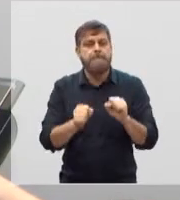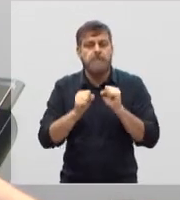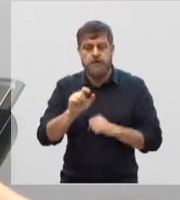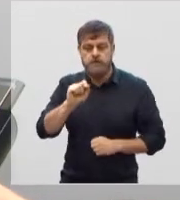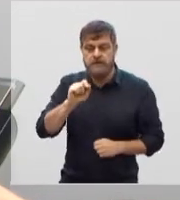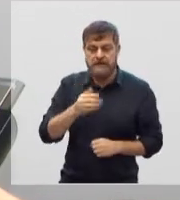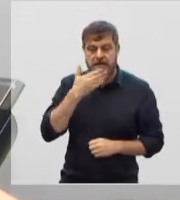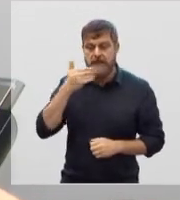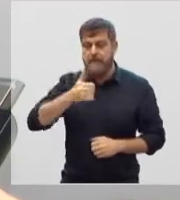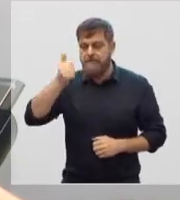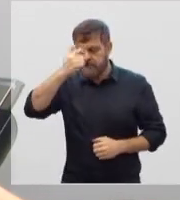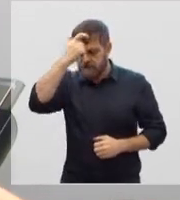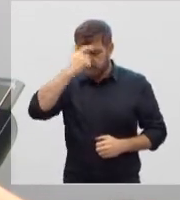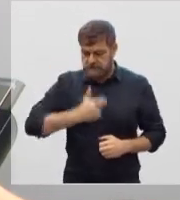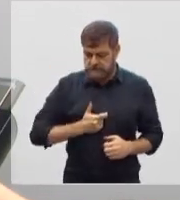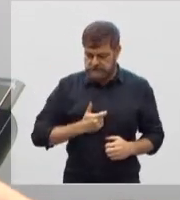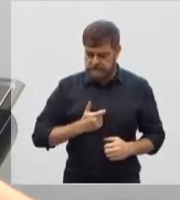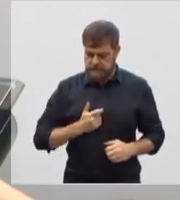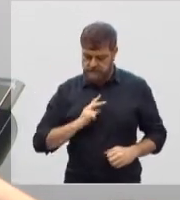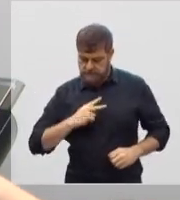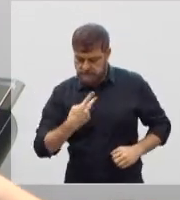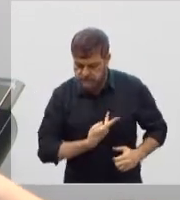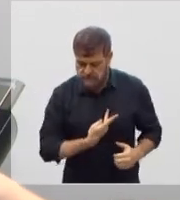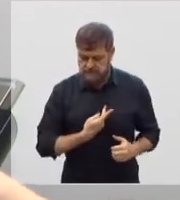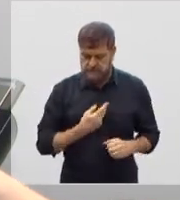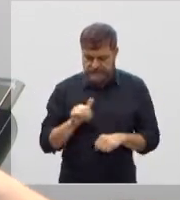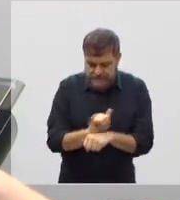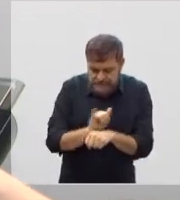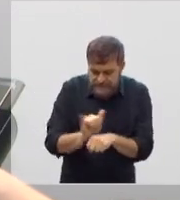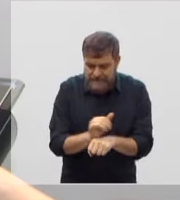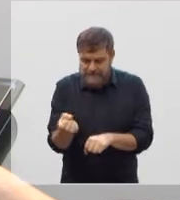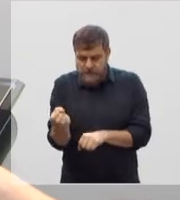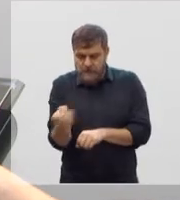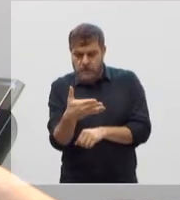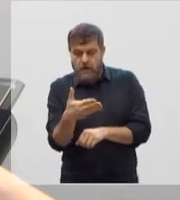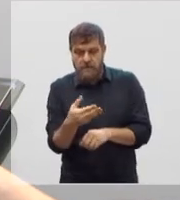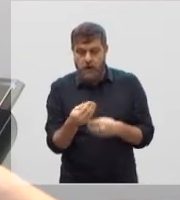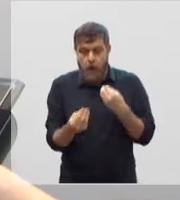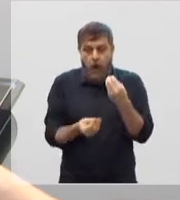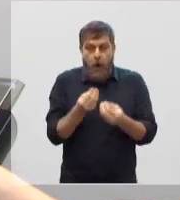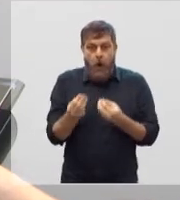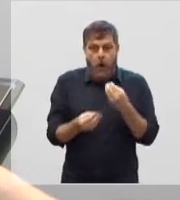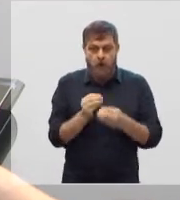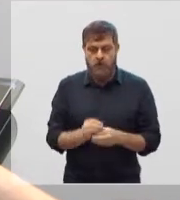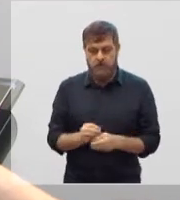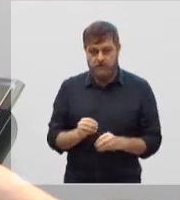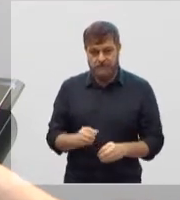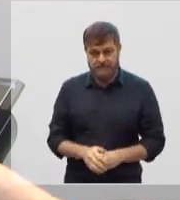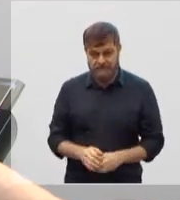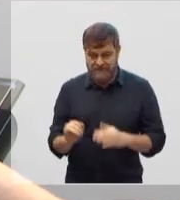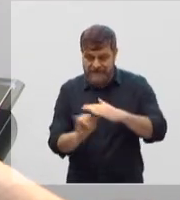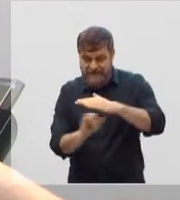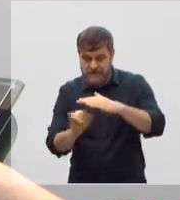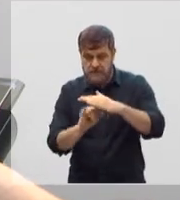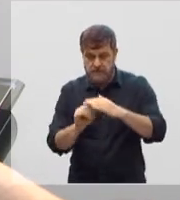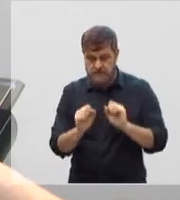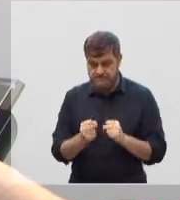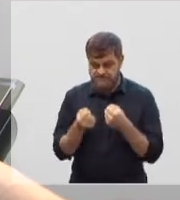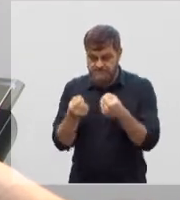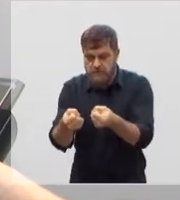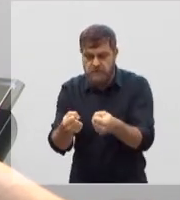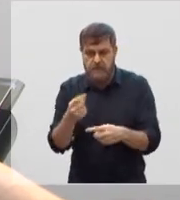tem a oportunidade de melhorar, se reinventar e criar novos mecanismos para proteger e fortalecer